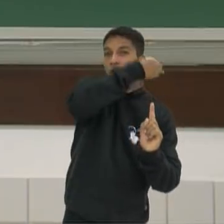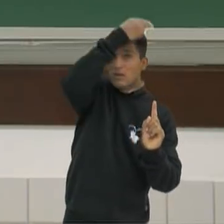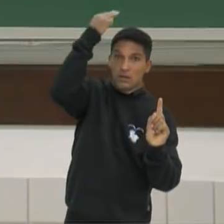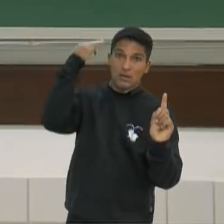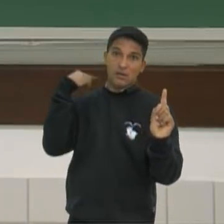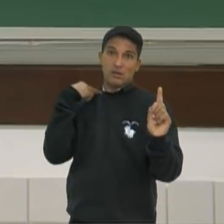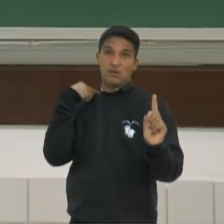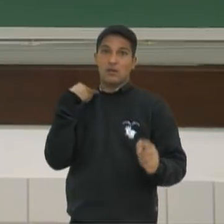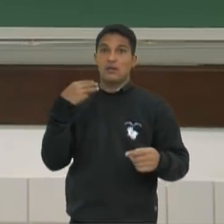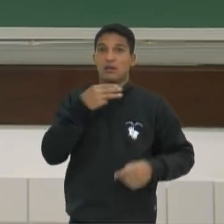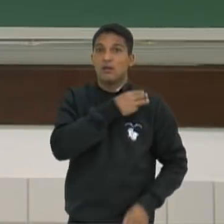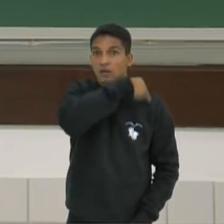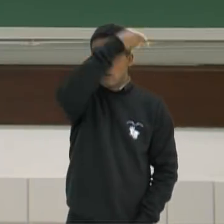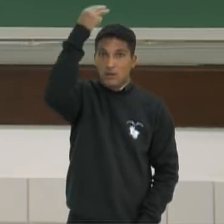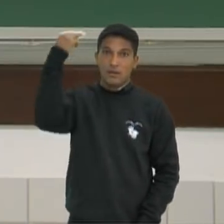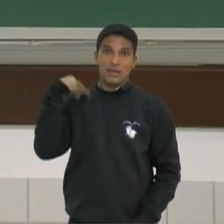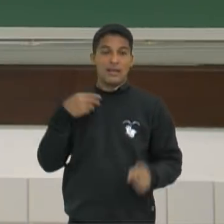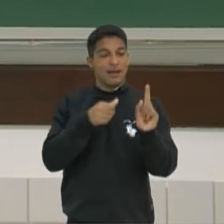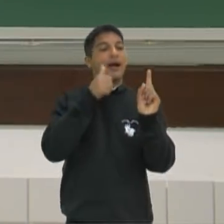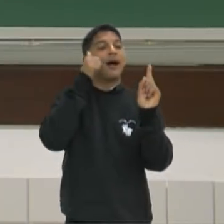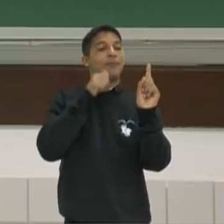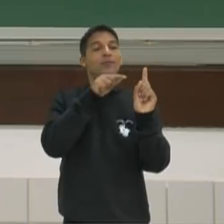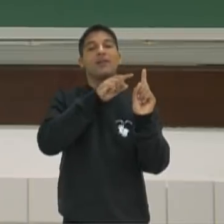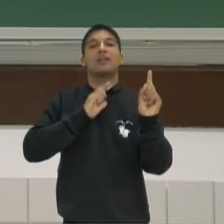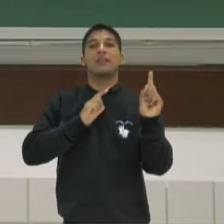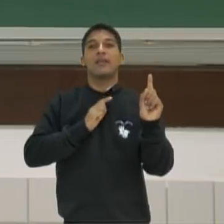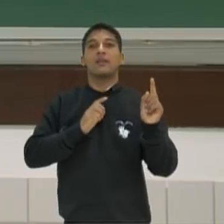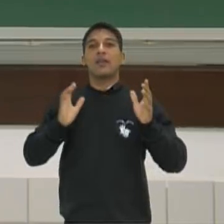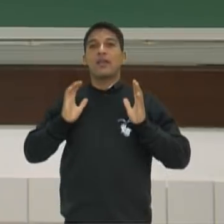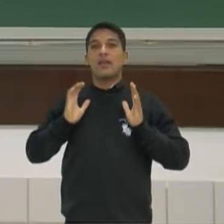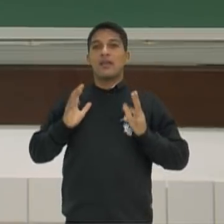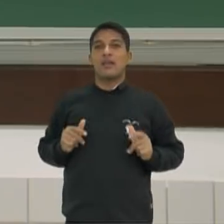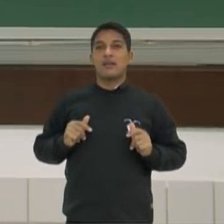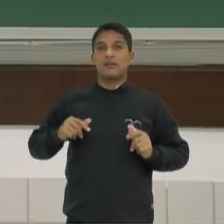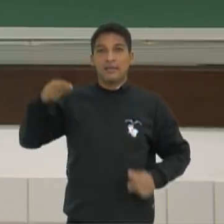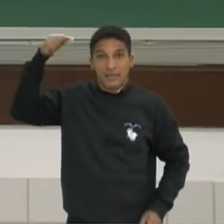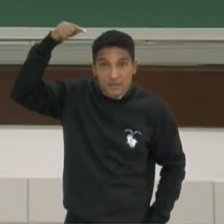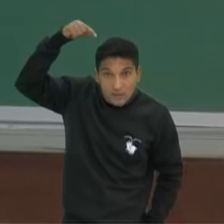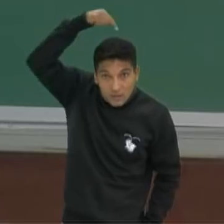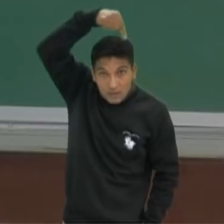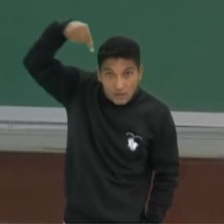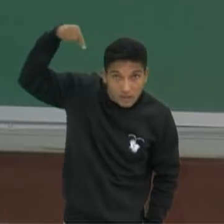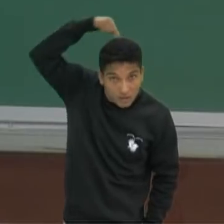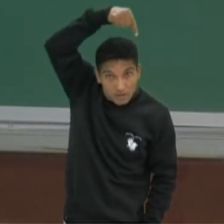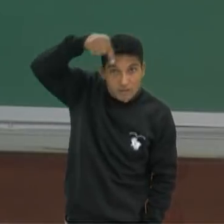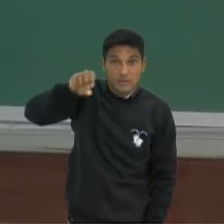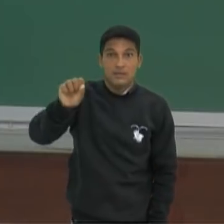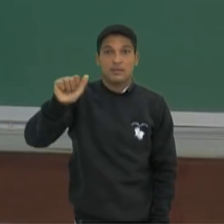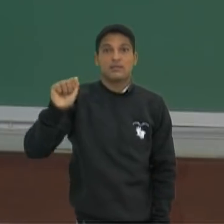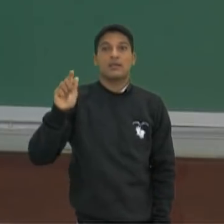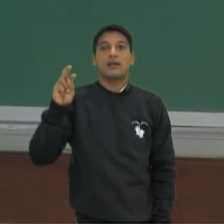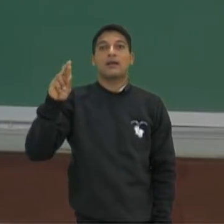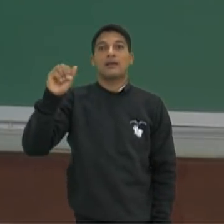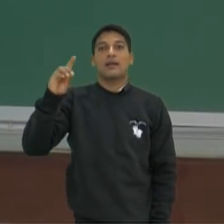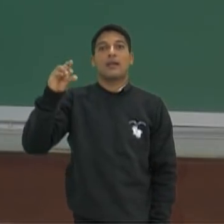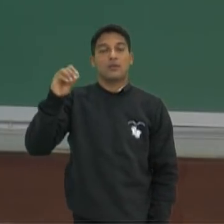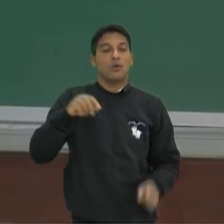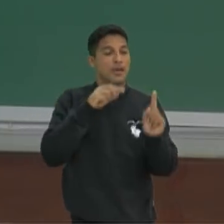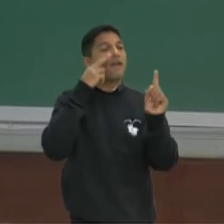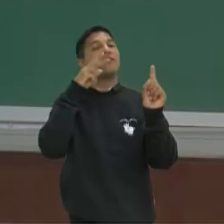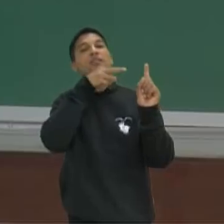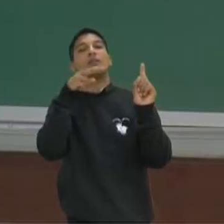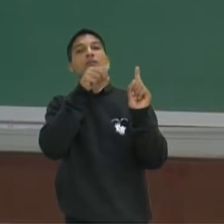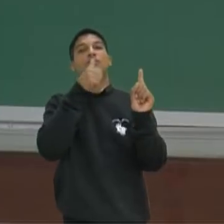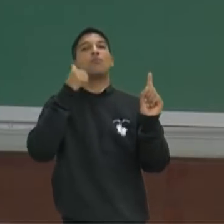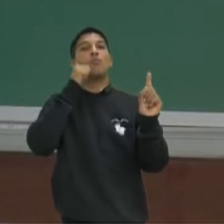limpo, né, de uma leveza que poderia existir. Mas, por outro lado, num sentido bíblico, se colocava